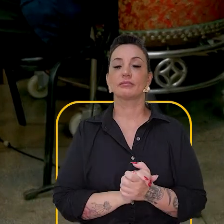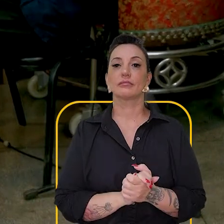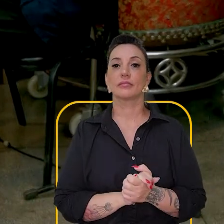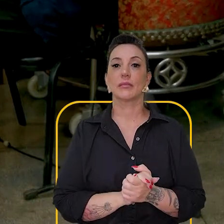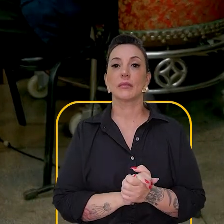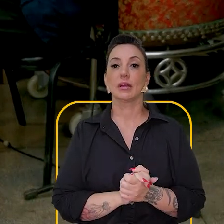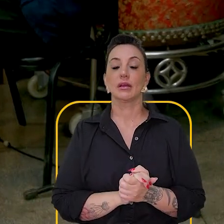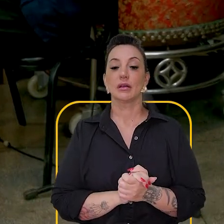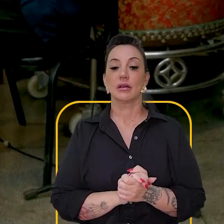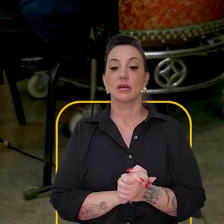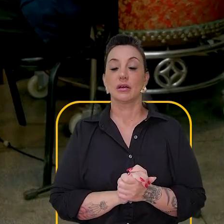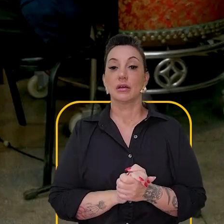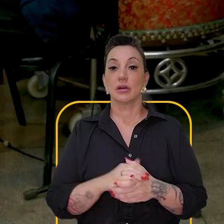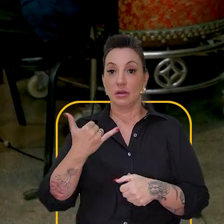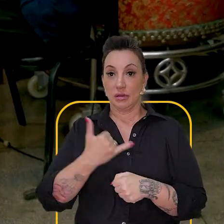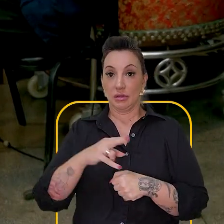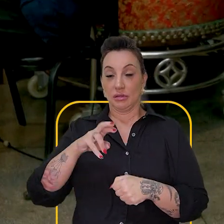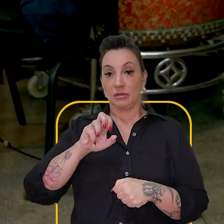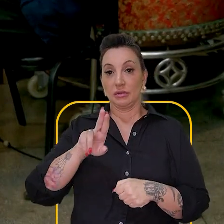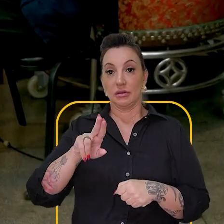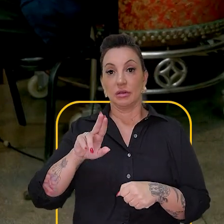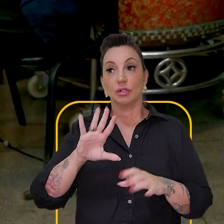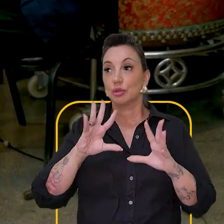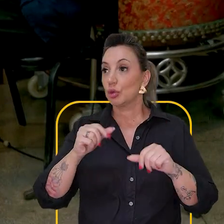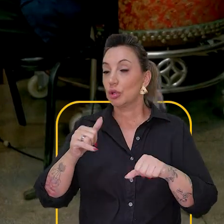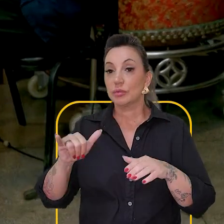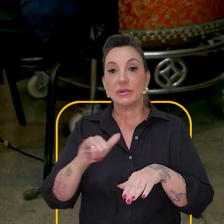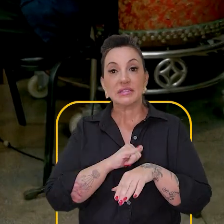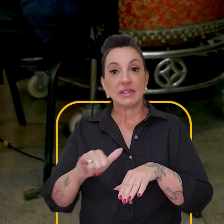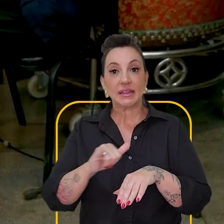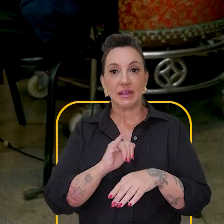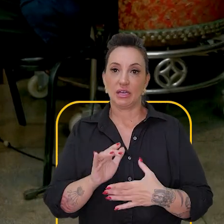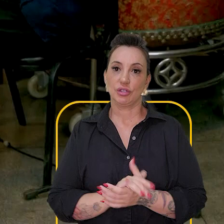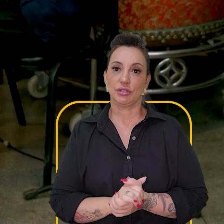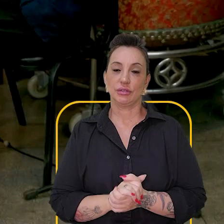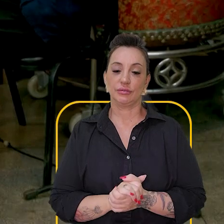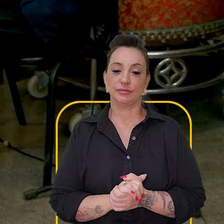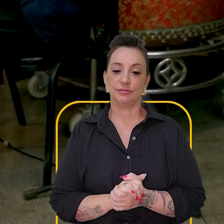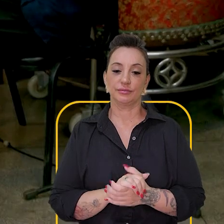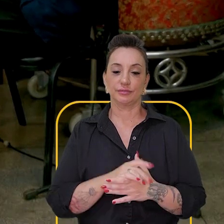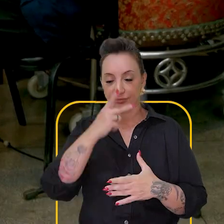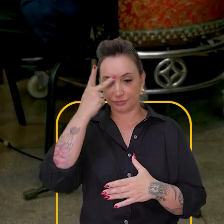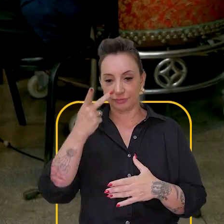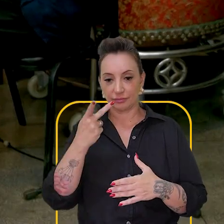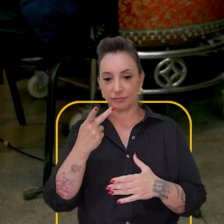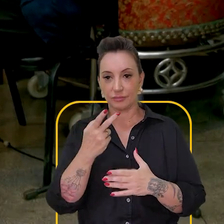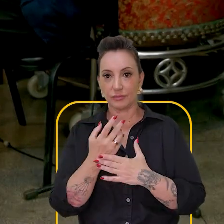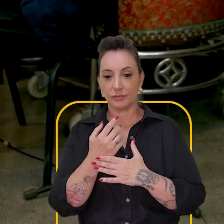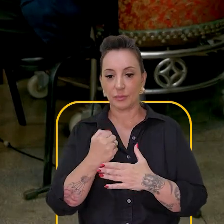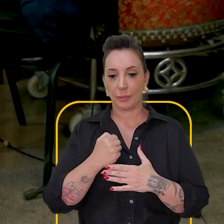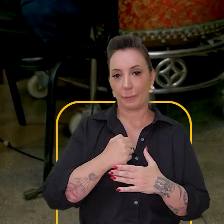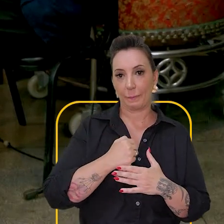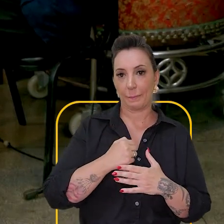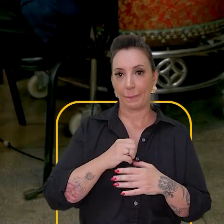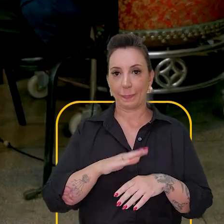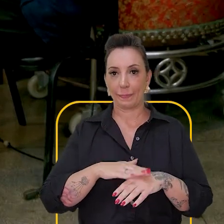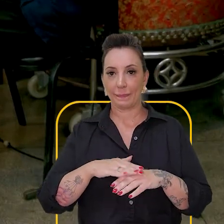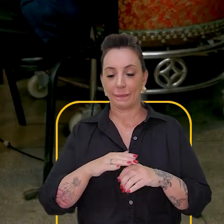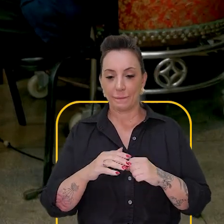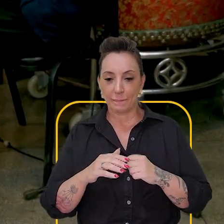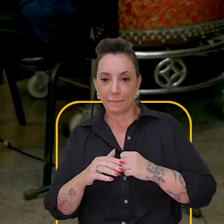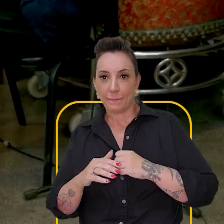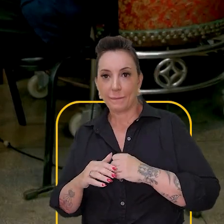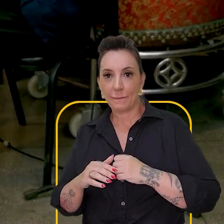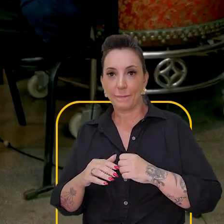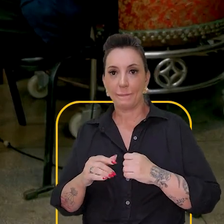mexe a mão assim é porque ele vai chutar tal parecia que ele tava prevendo que o cara ia fazer então ele